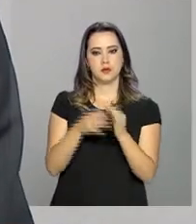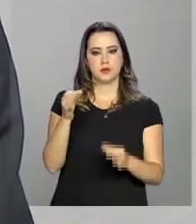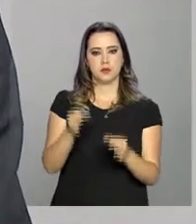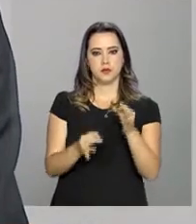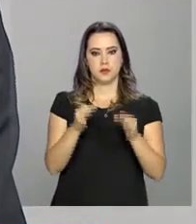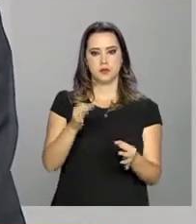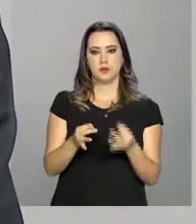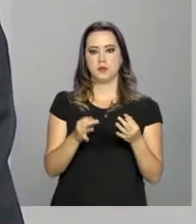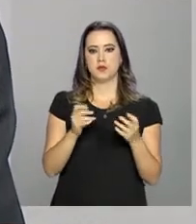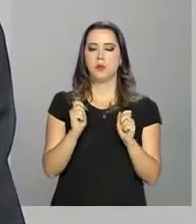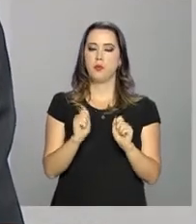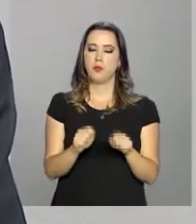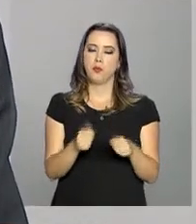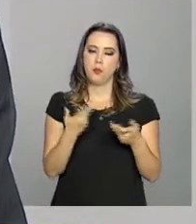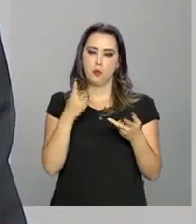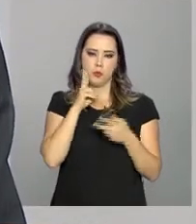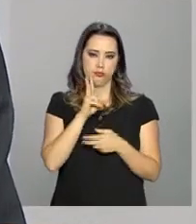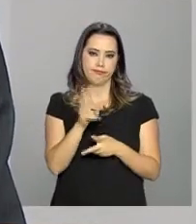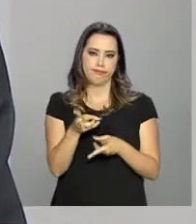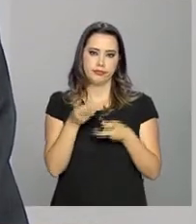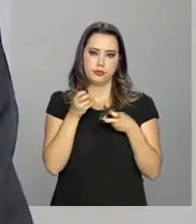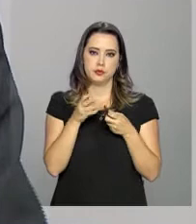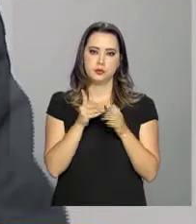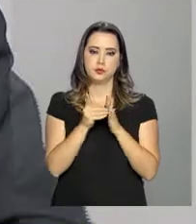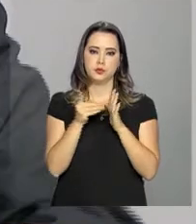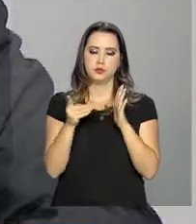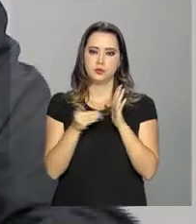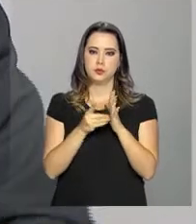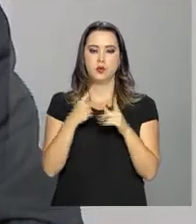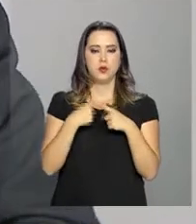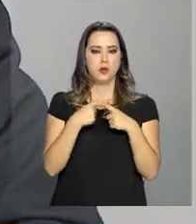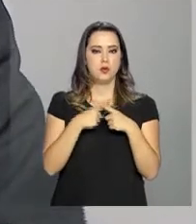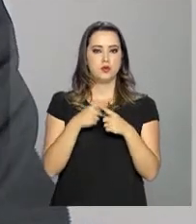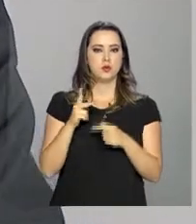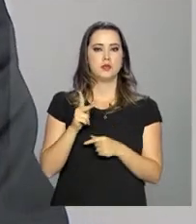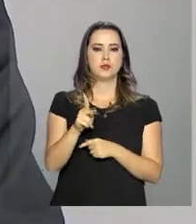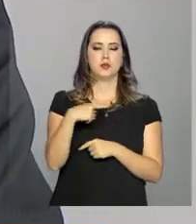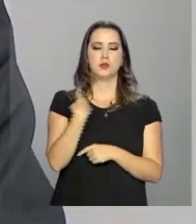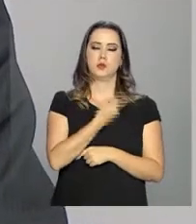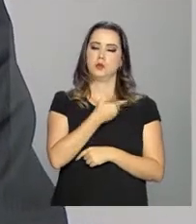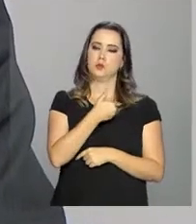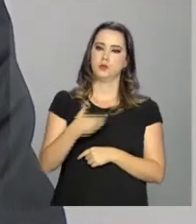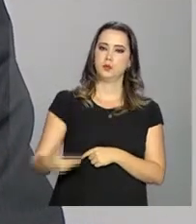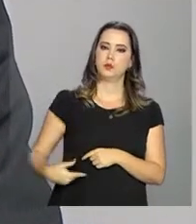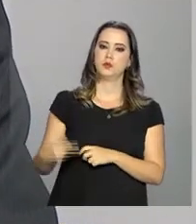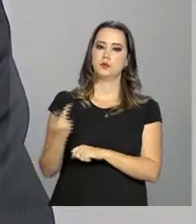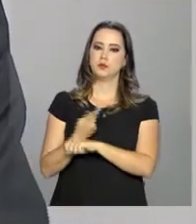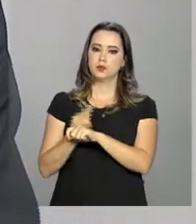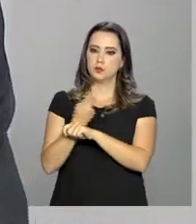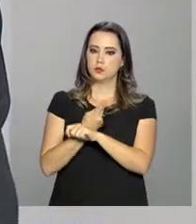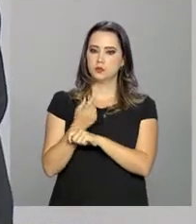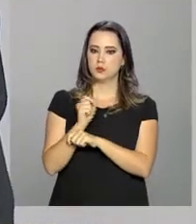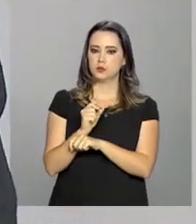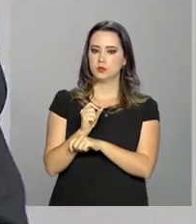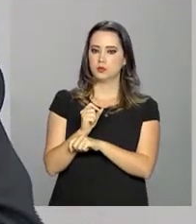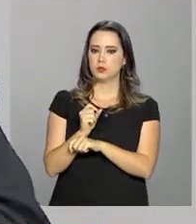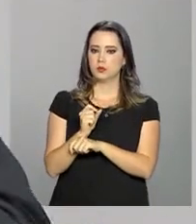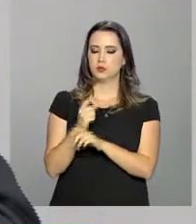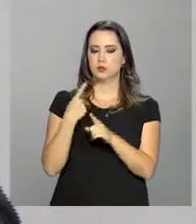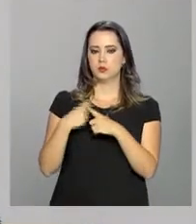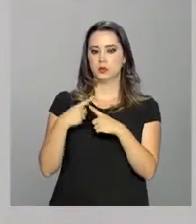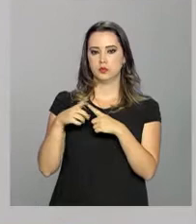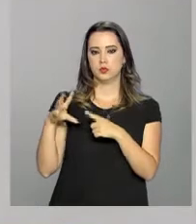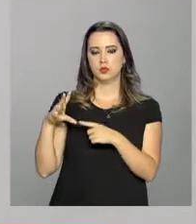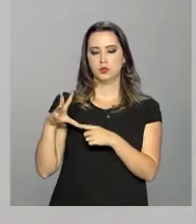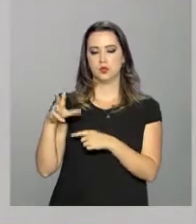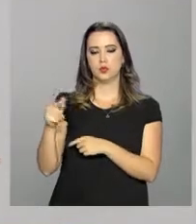porque é o que eu pude verificar no decreto isso tem sido uma tônica do nosso governo porque como os governos todos